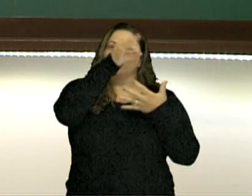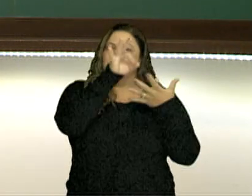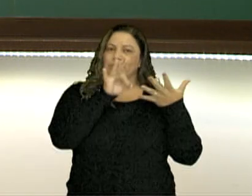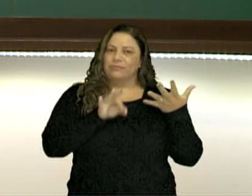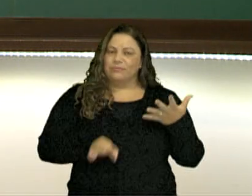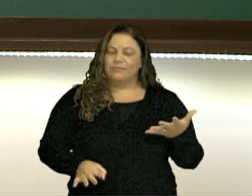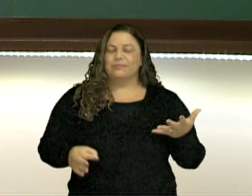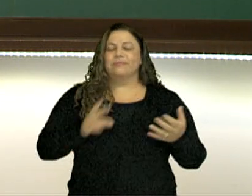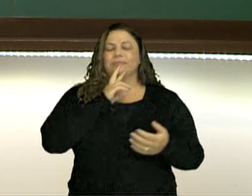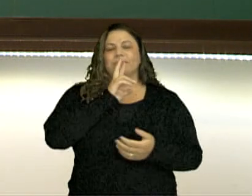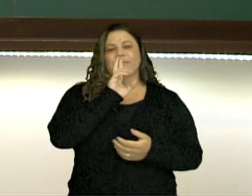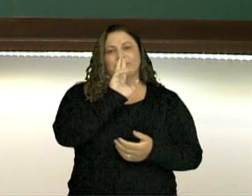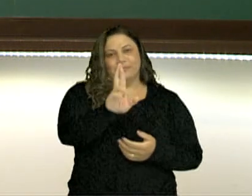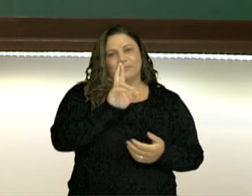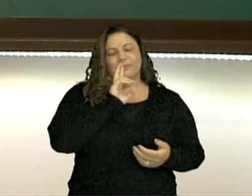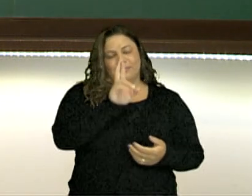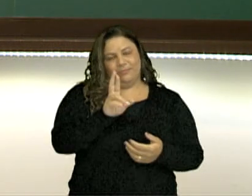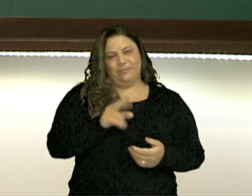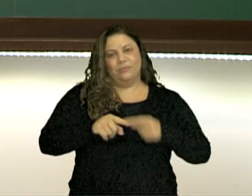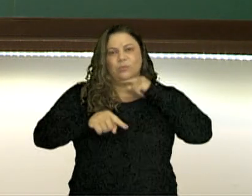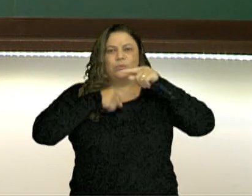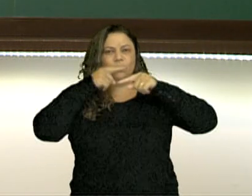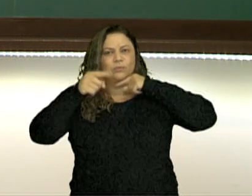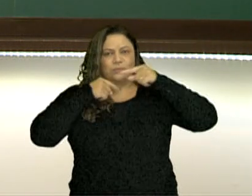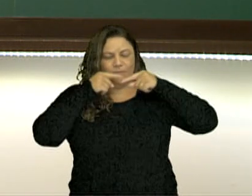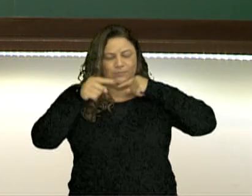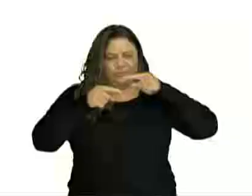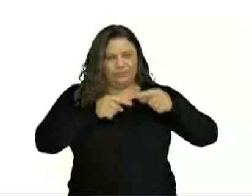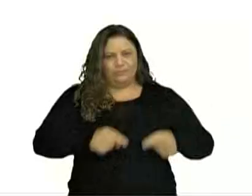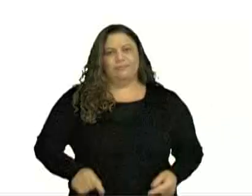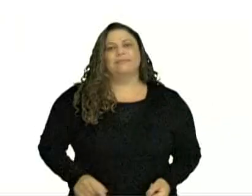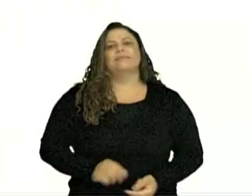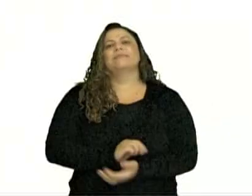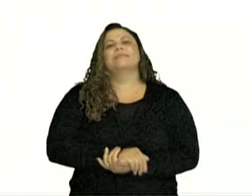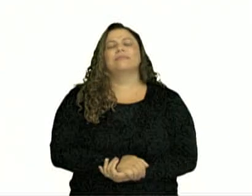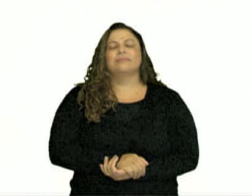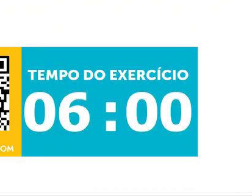conferir o resultado ou tirar a dúvida se tenha ficado alguma.